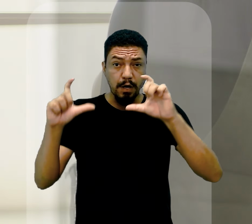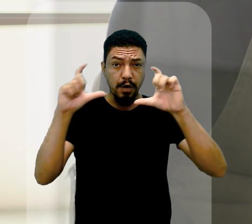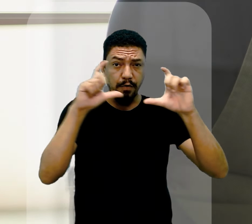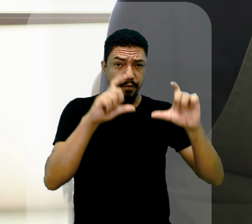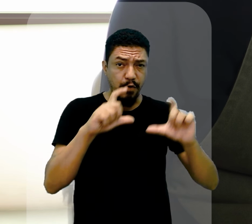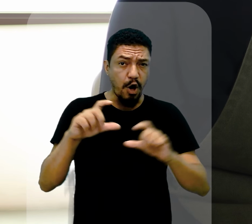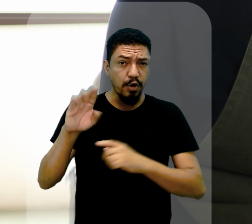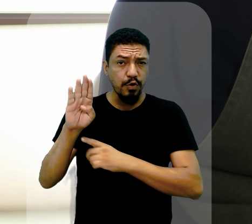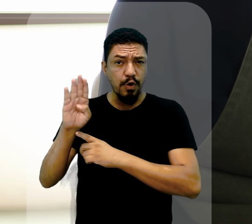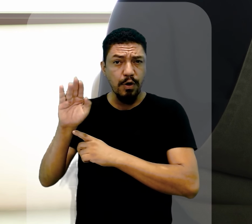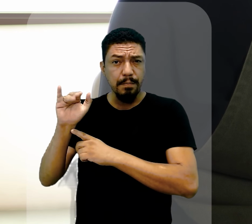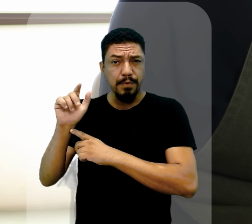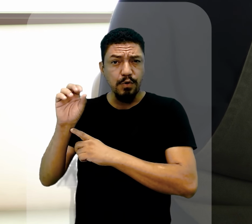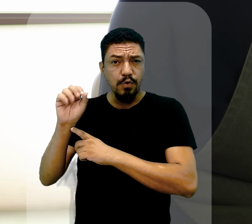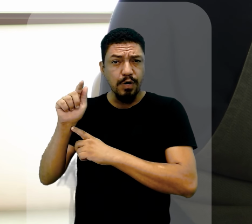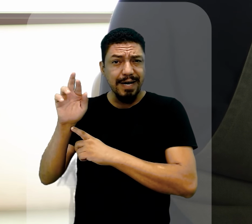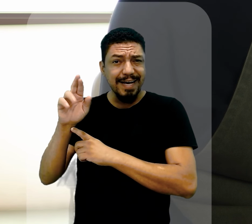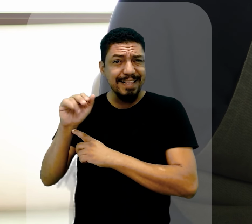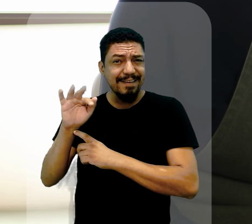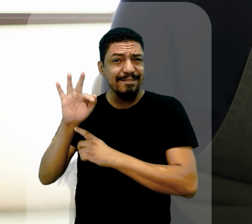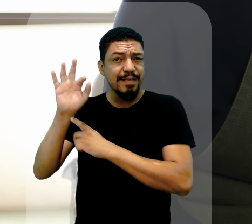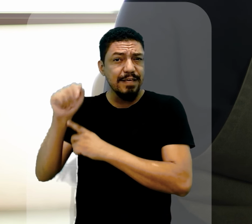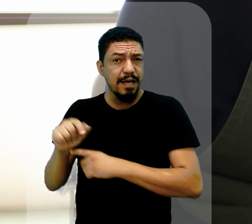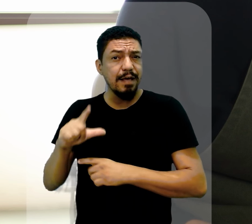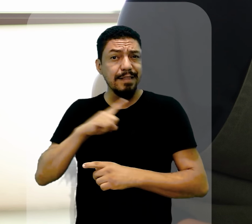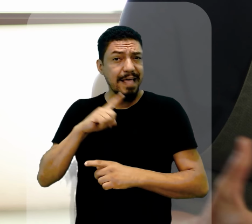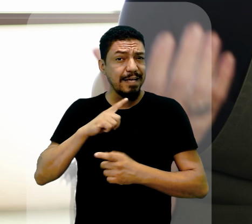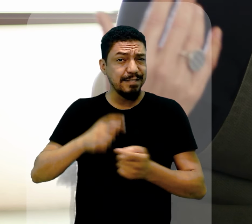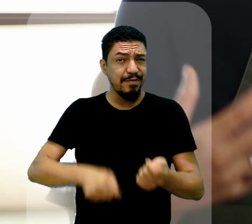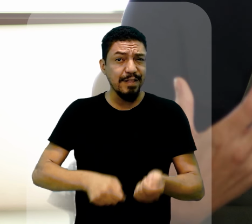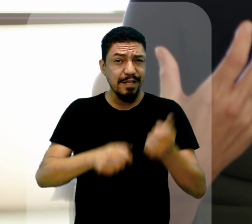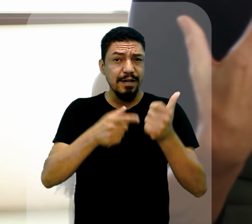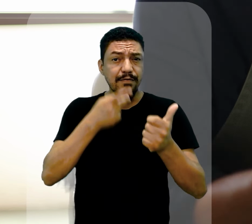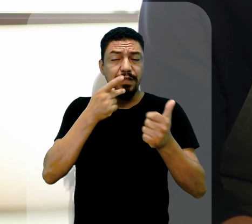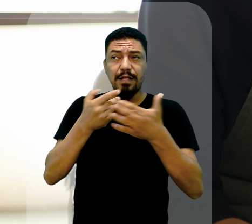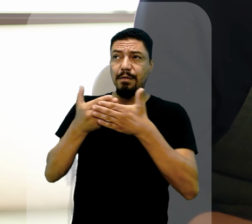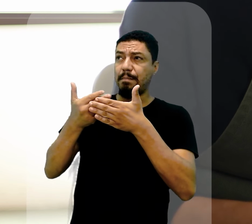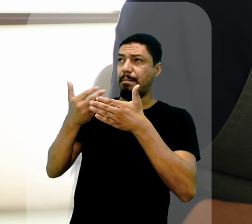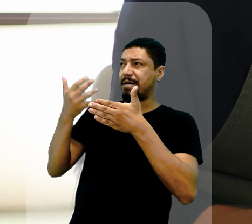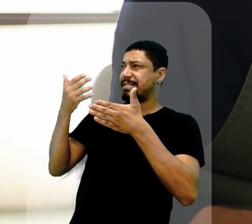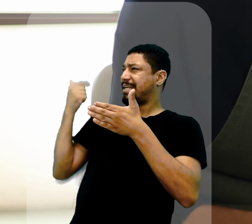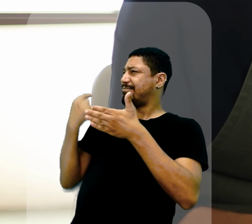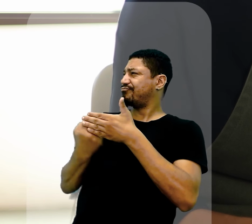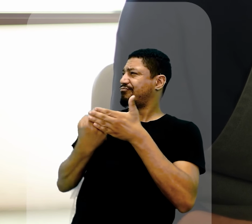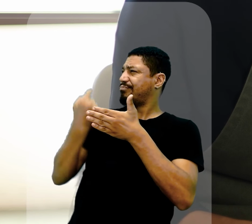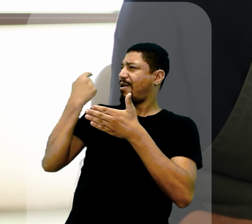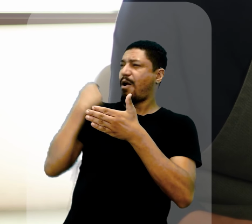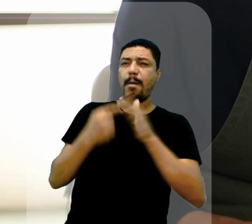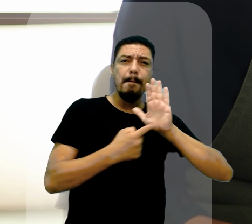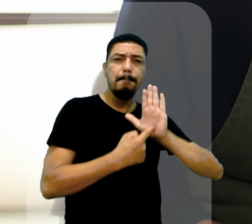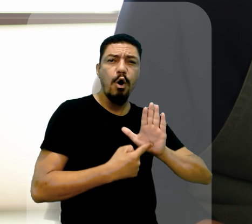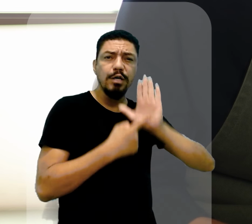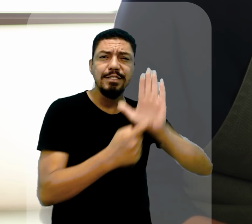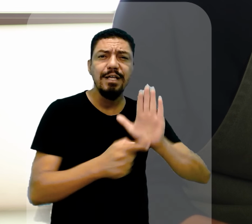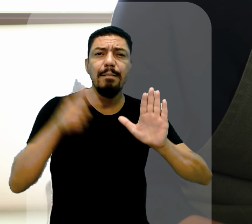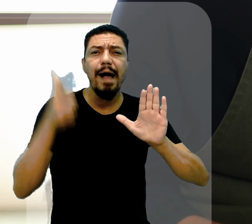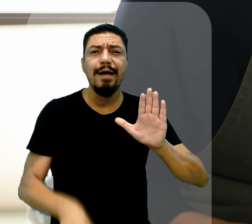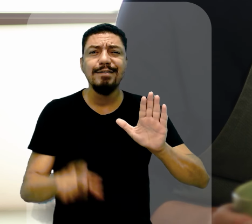fotobiografia, a fotografia tem essa vantagem de falar do passado, de mostrar,